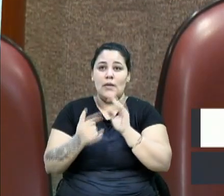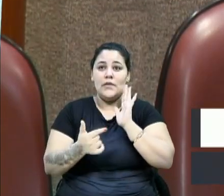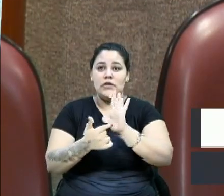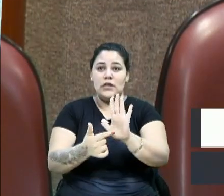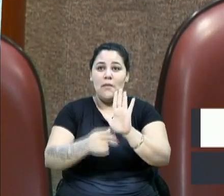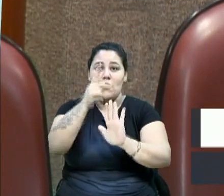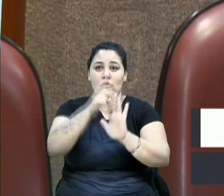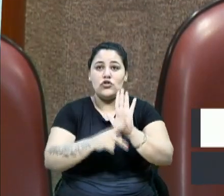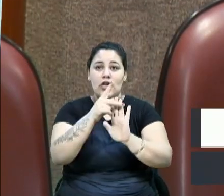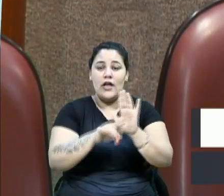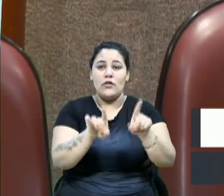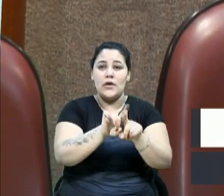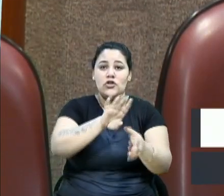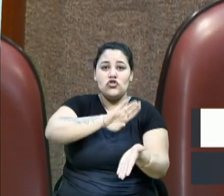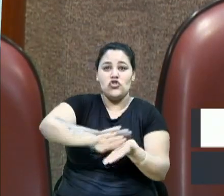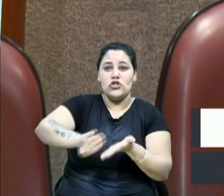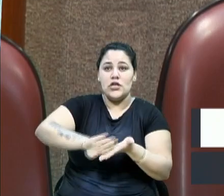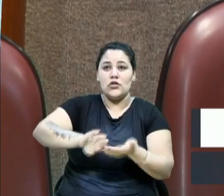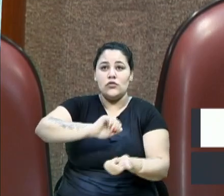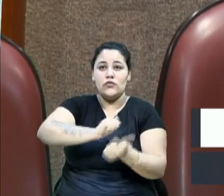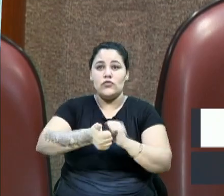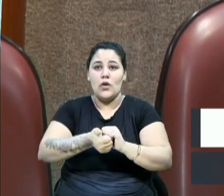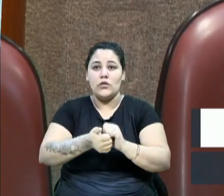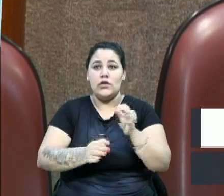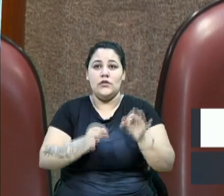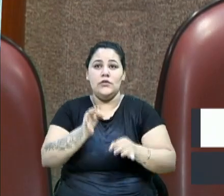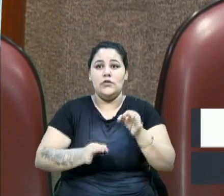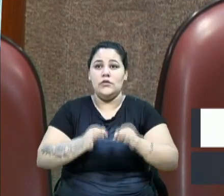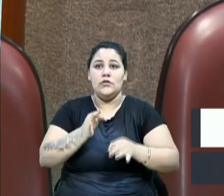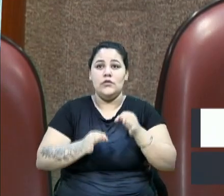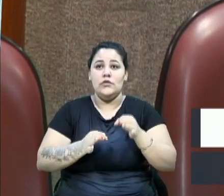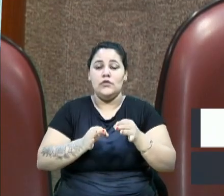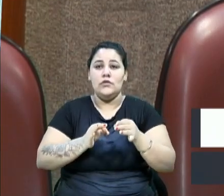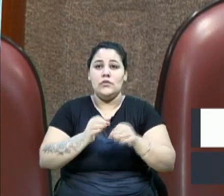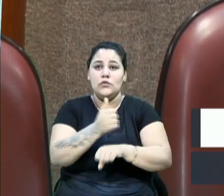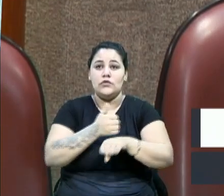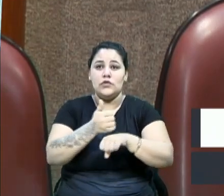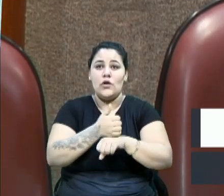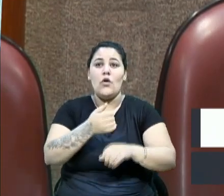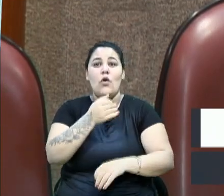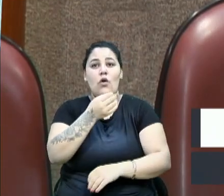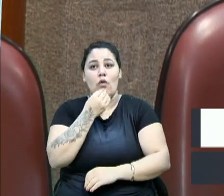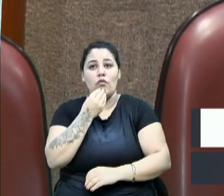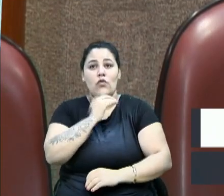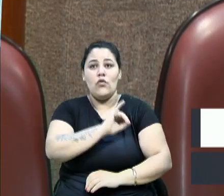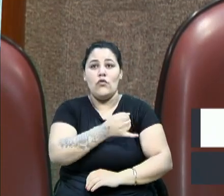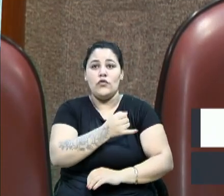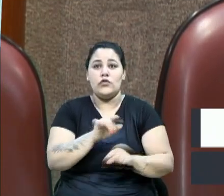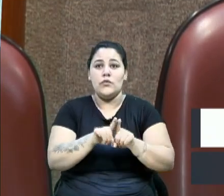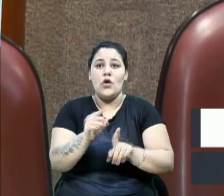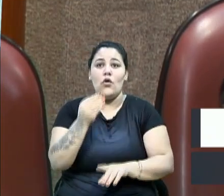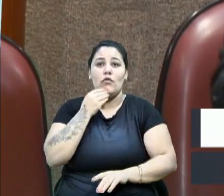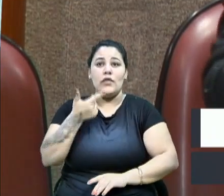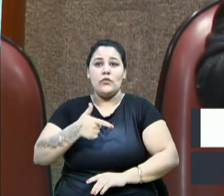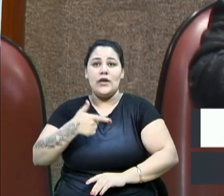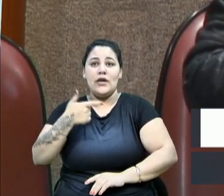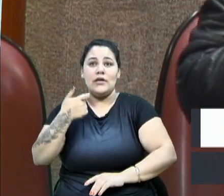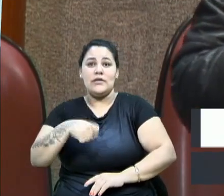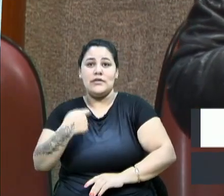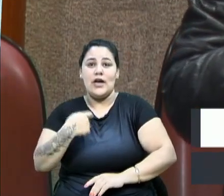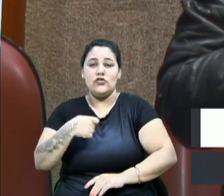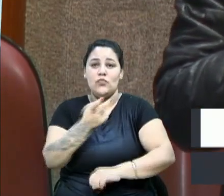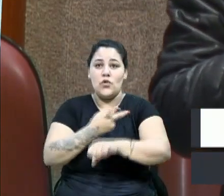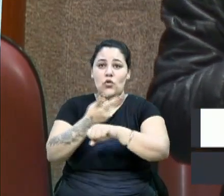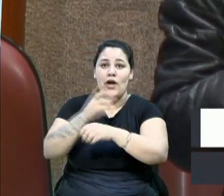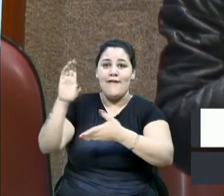excluindo o futebol profissional masculino que é o Caxias do Juventude que obviamente não não tem necessidade de buscar recursos